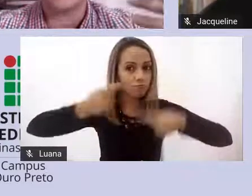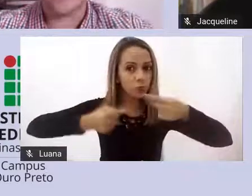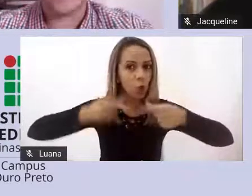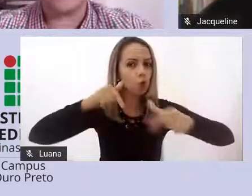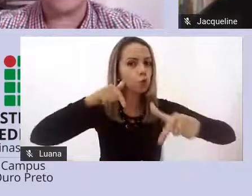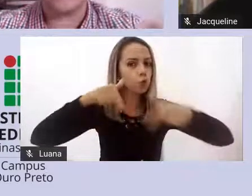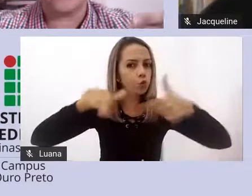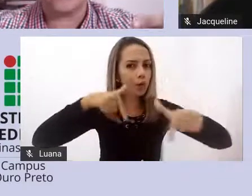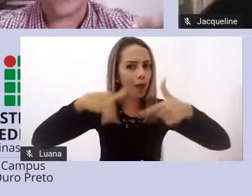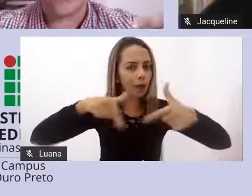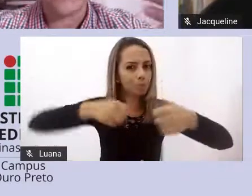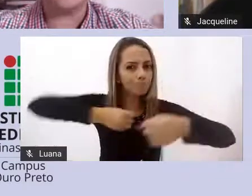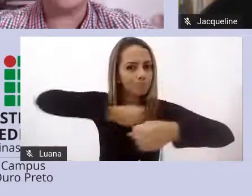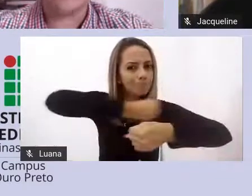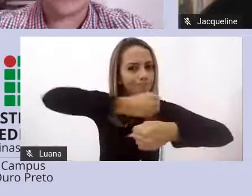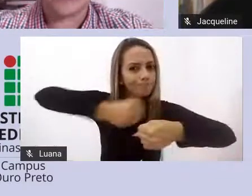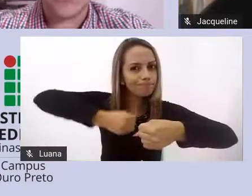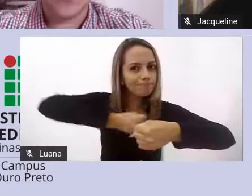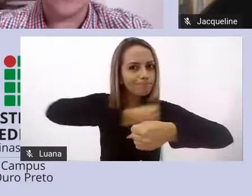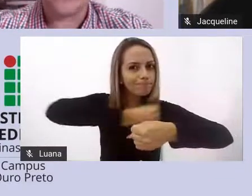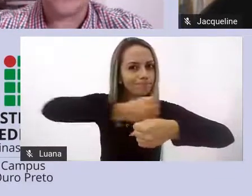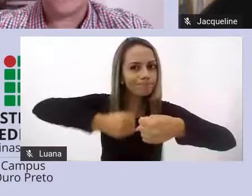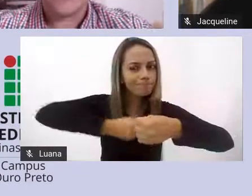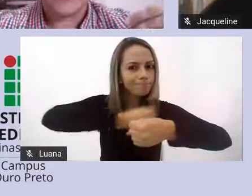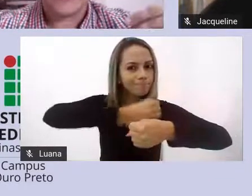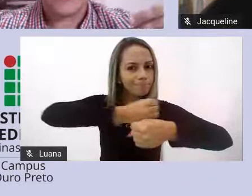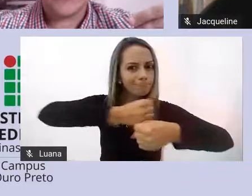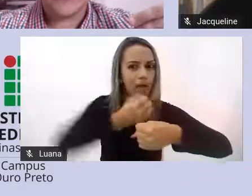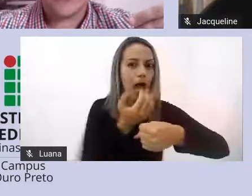de lidar com a alimentação